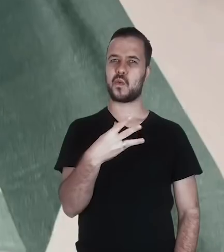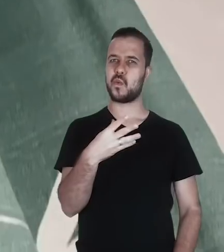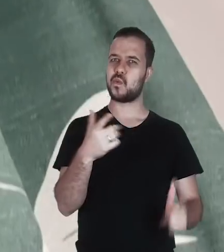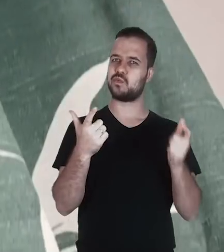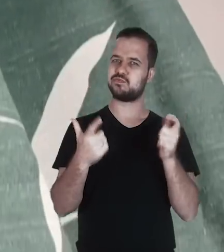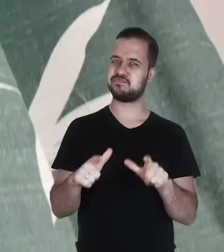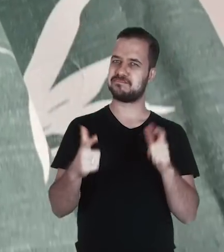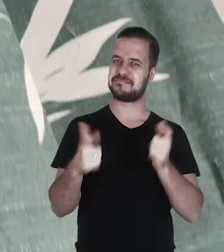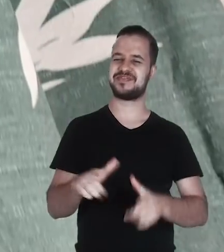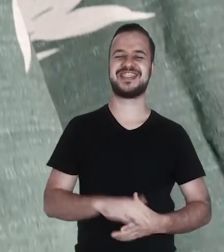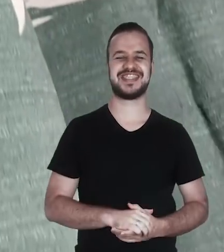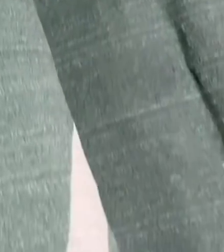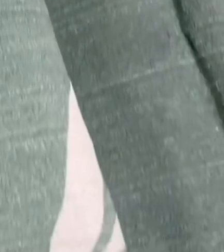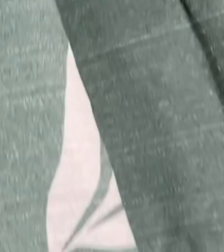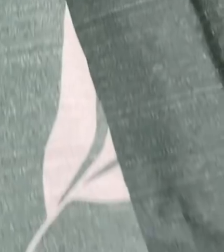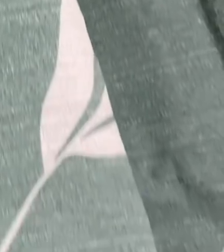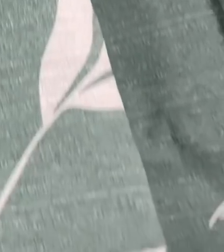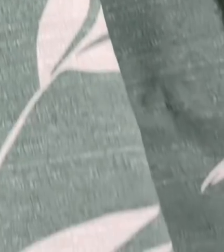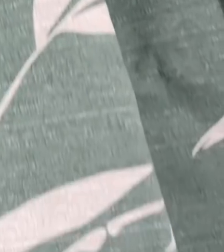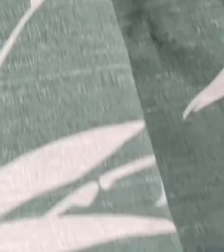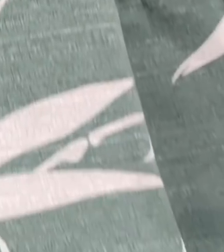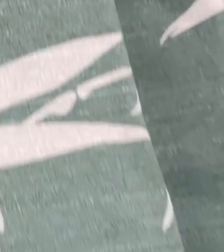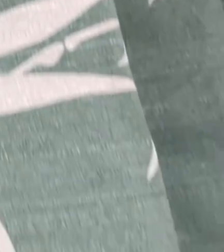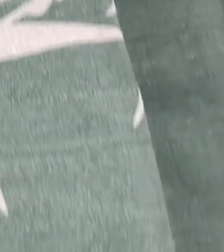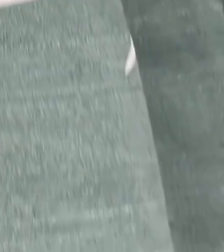no ambiente.